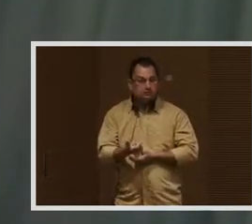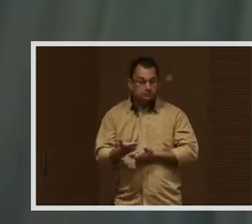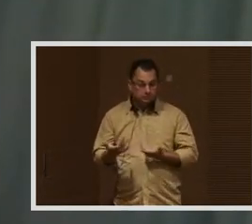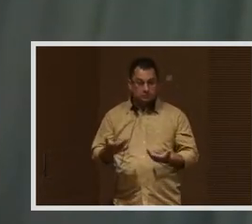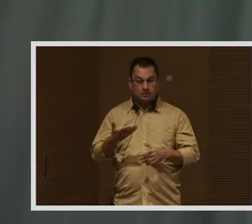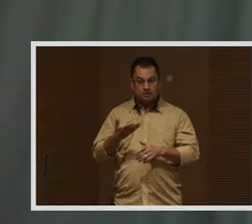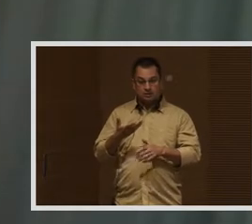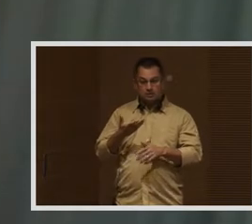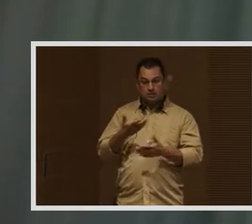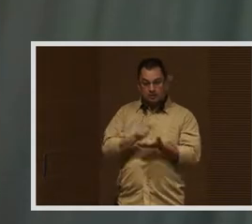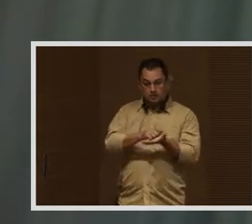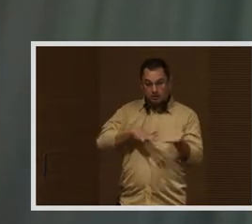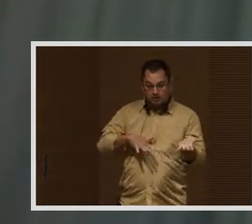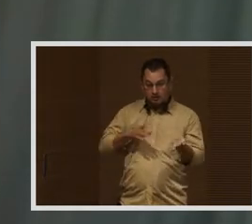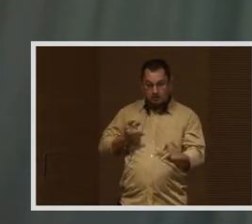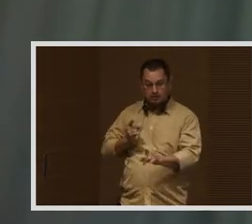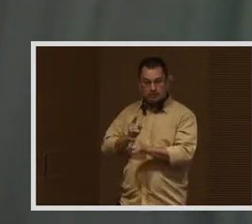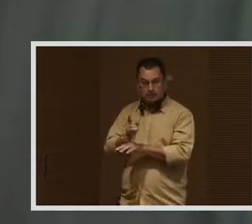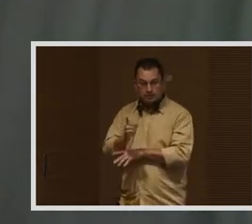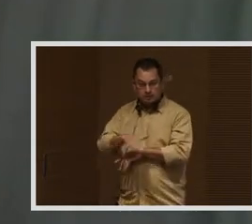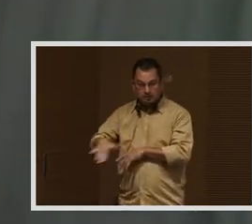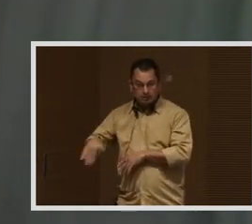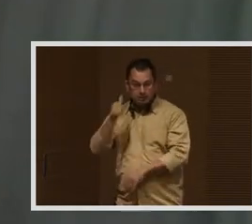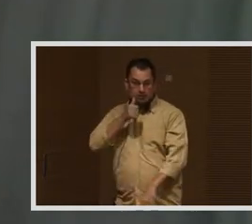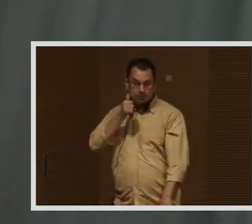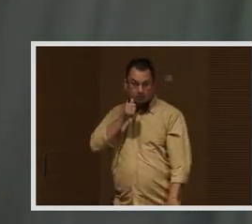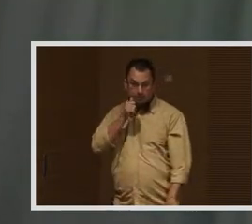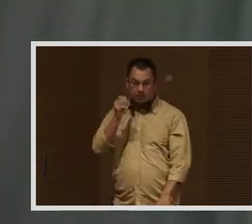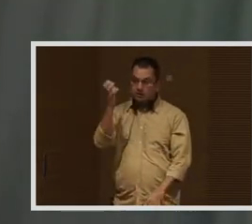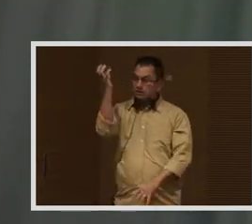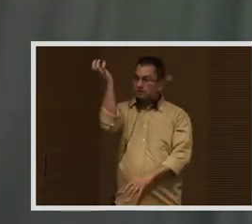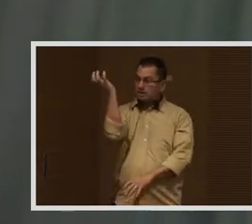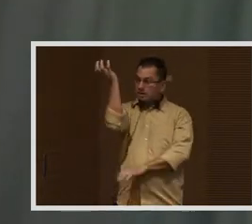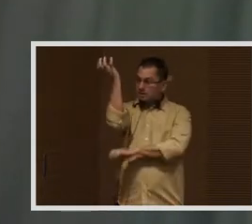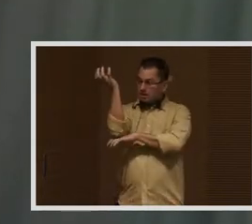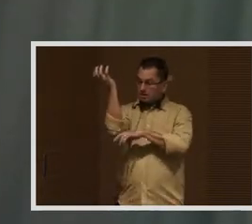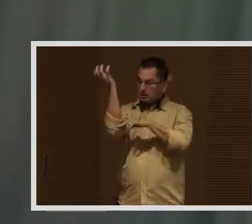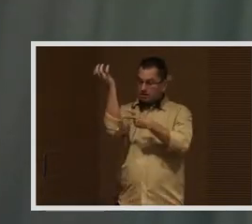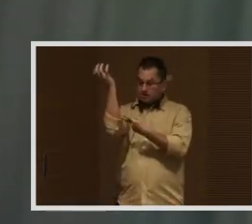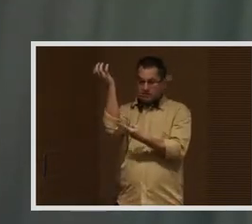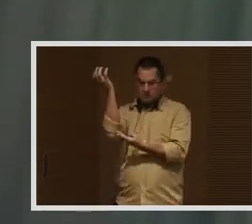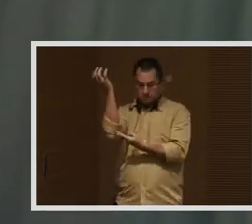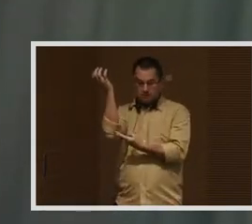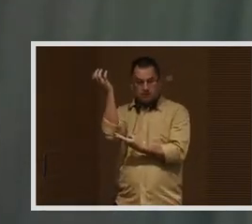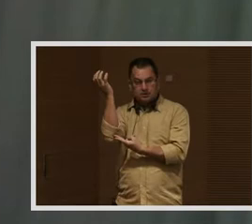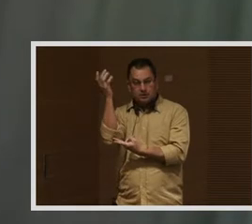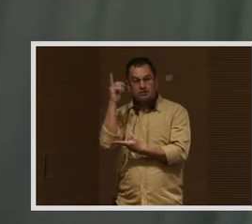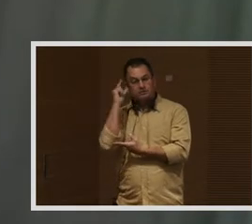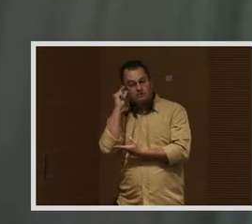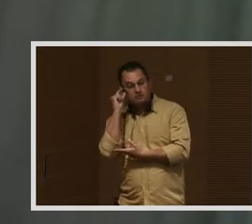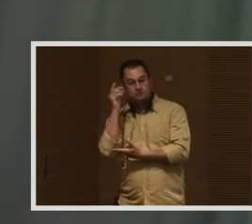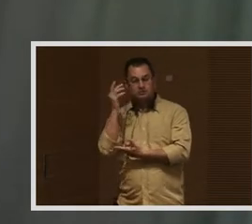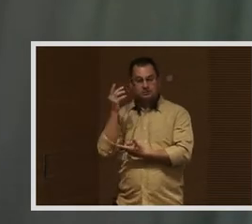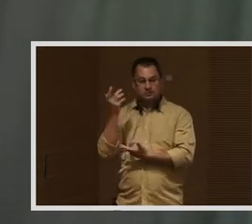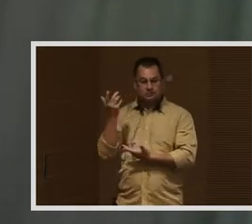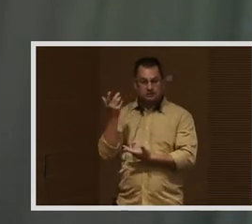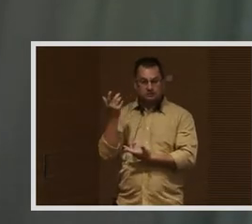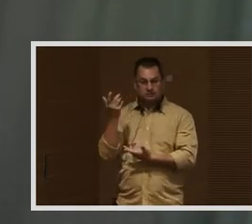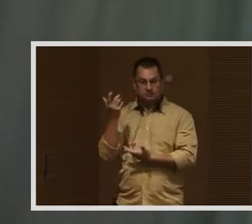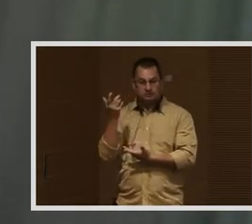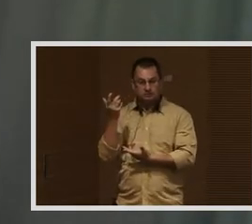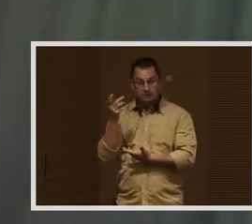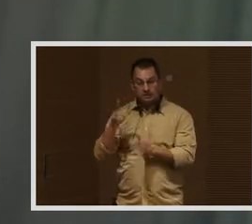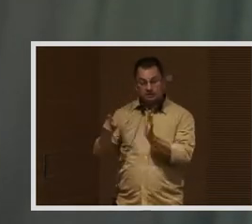essa criança, essa menina, ao pé de uma árvore, desfalecida, corpo largado, os olhos fechados,